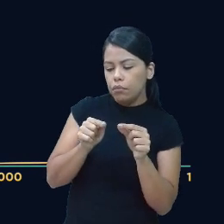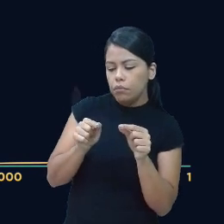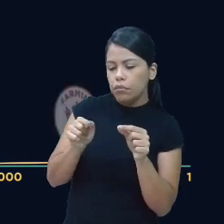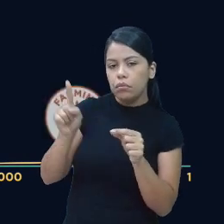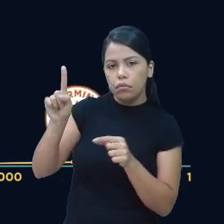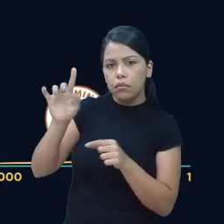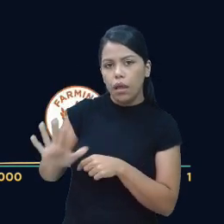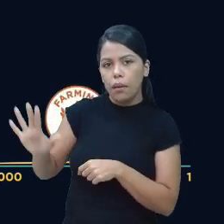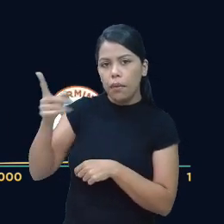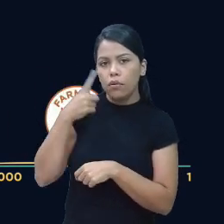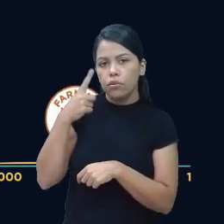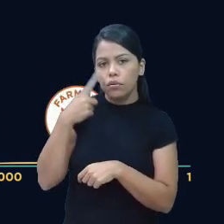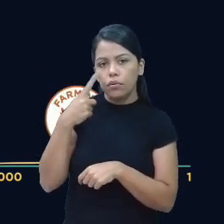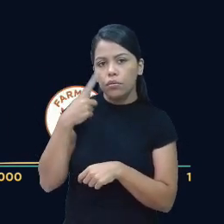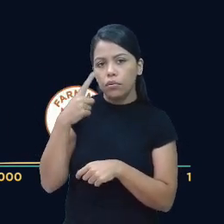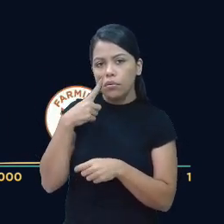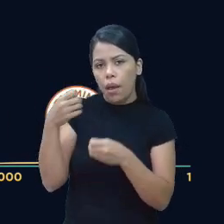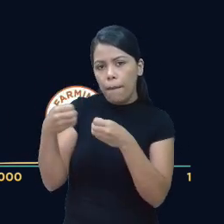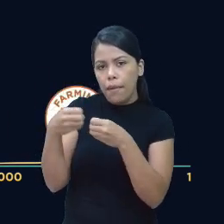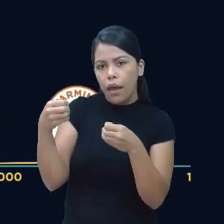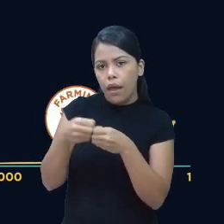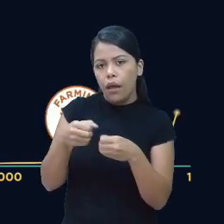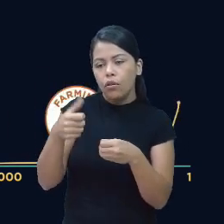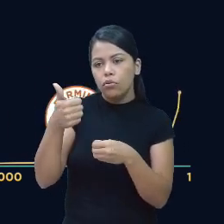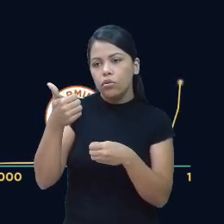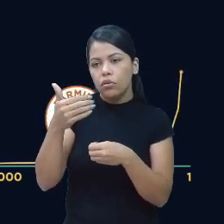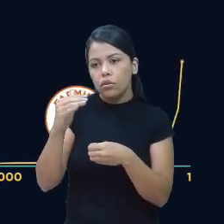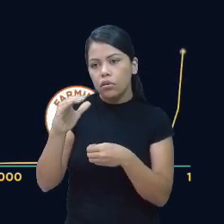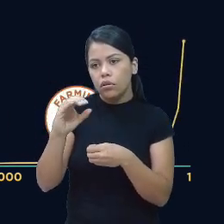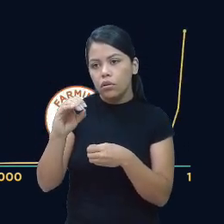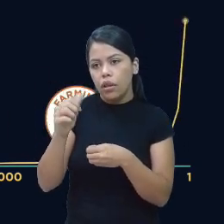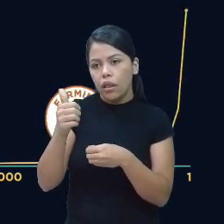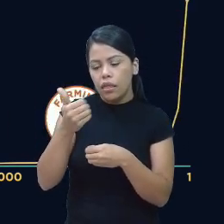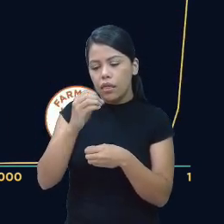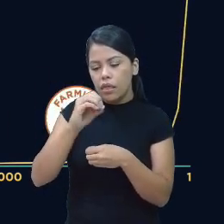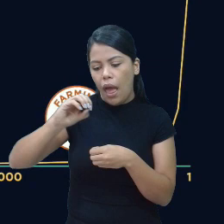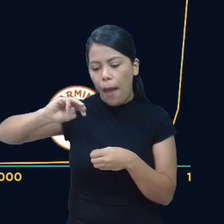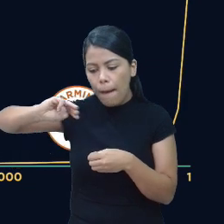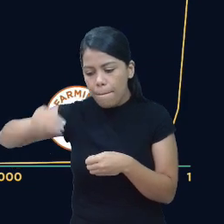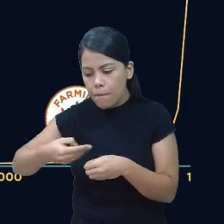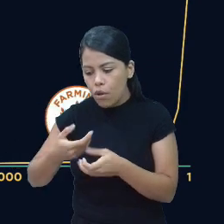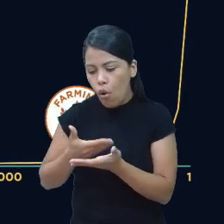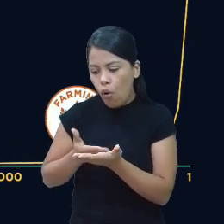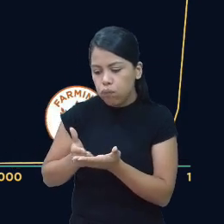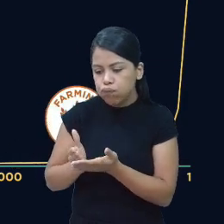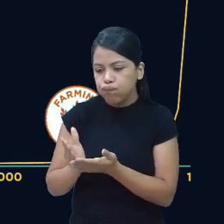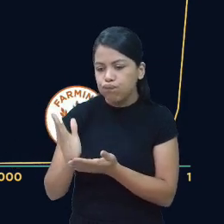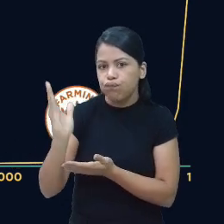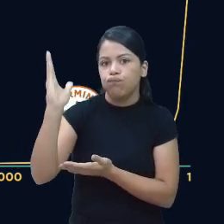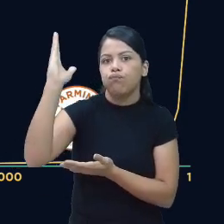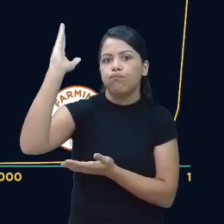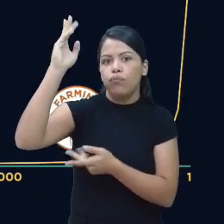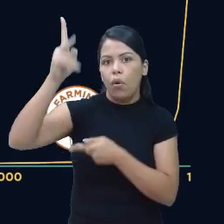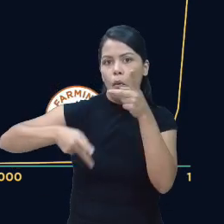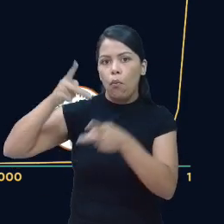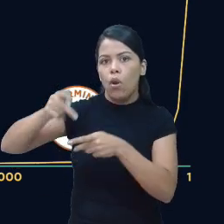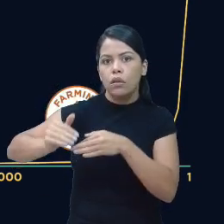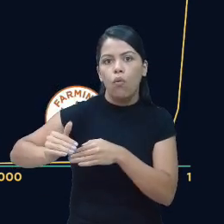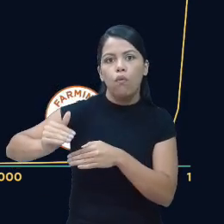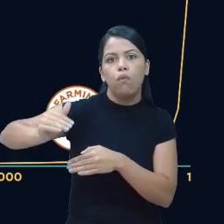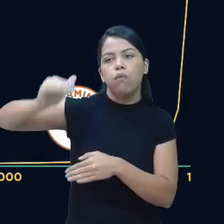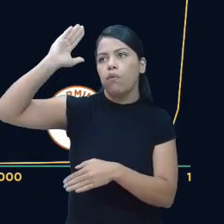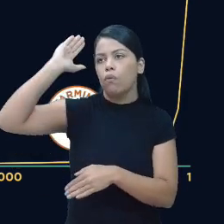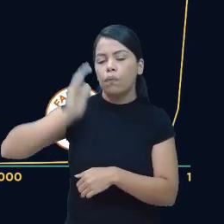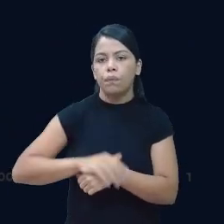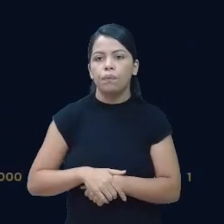quando está próximo dos 10.000 anos, aqui você tem a agricultura e veja que a quantidade de pessoas ela cresce. E a informação que ele